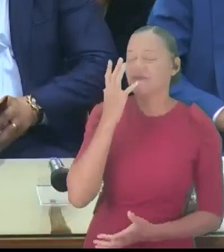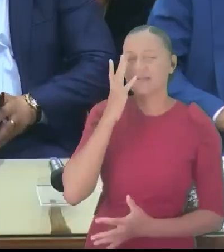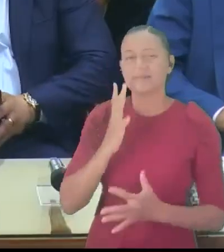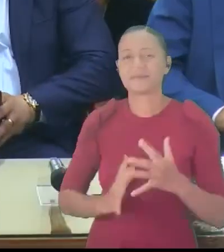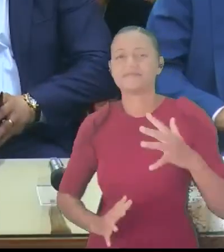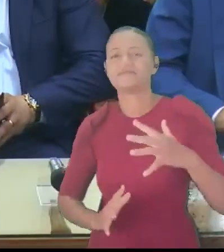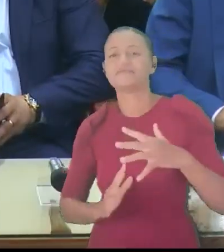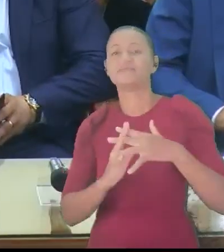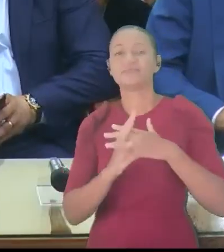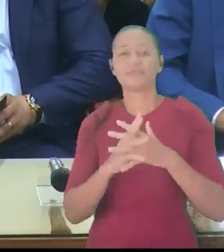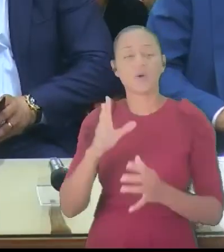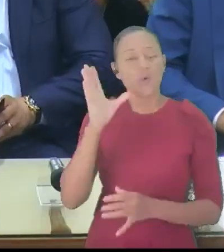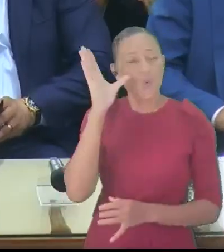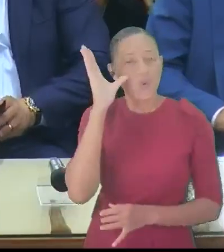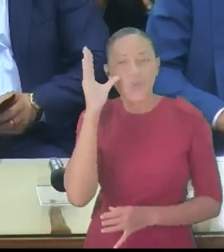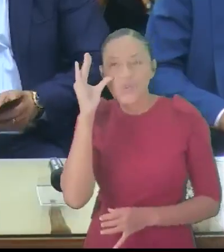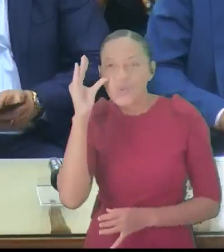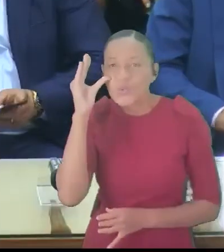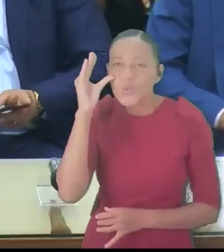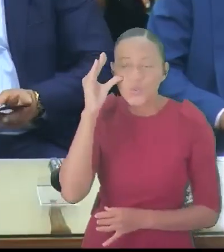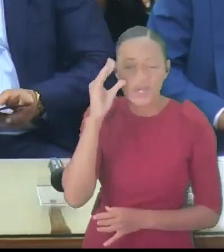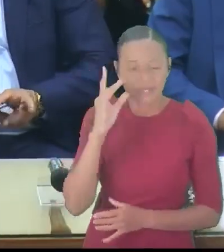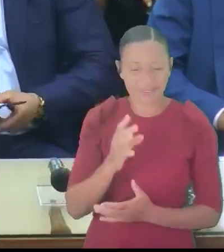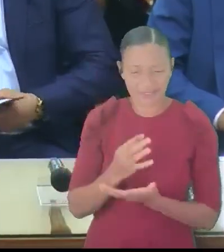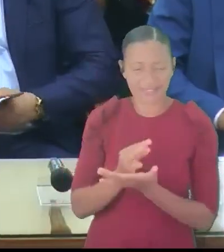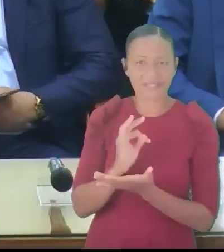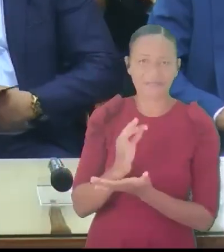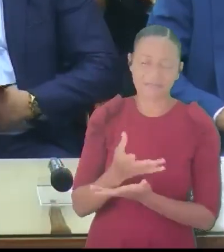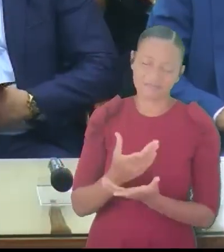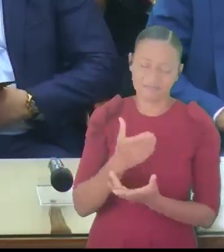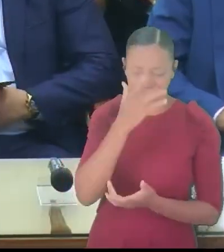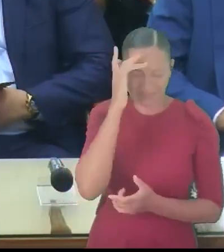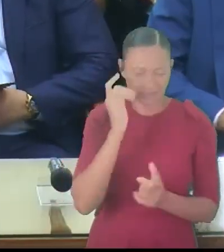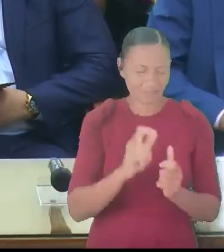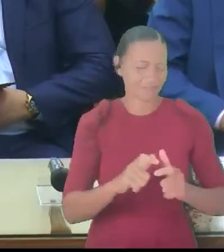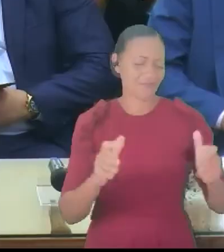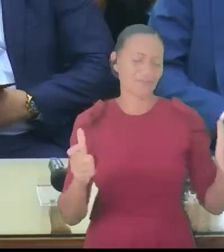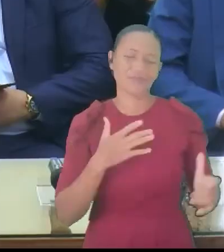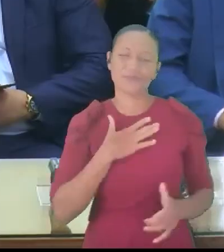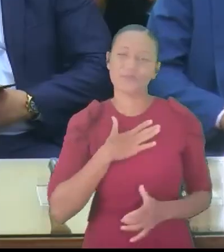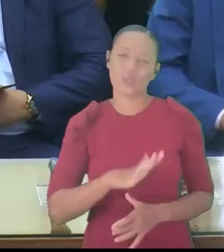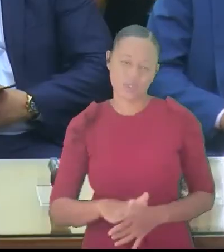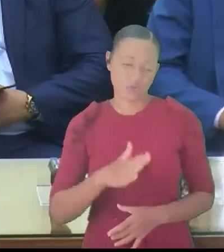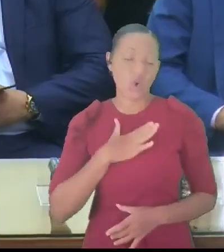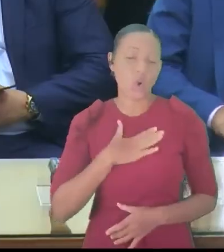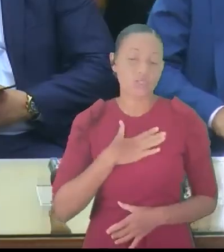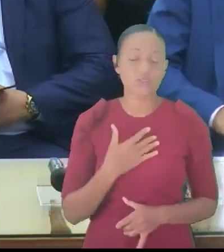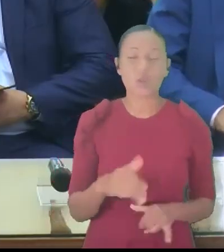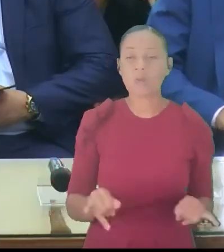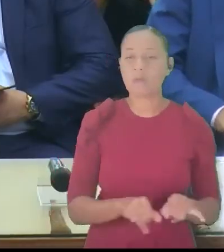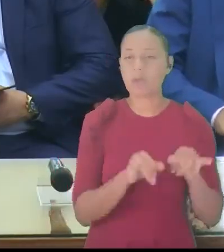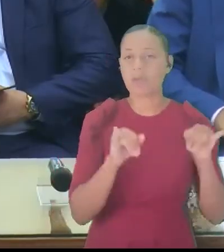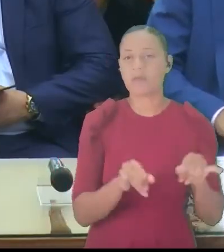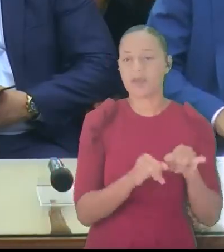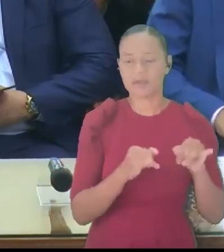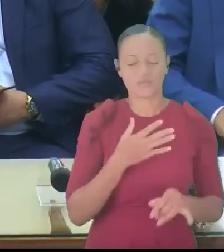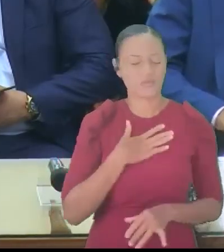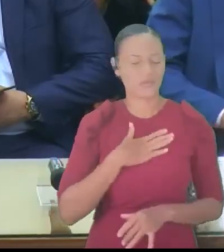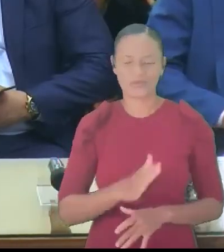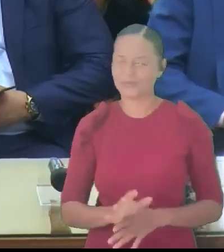é uma coisa curiosa que isso não é só teologia. Muita gente não gosta de teologia. Gosta de besterol, mas não gosta de